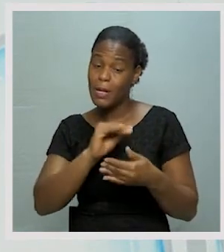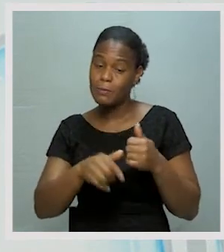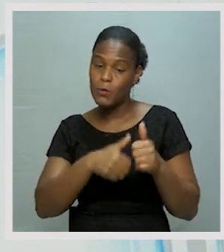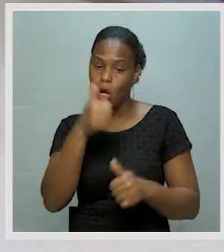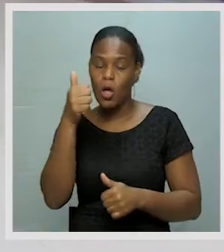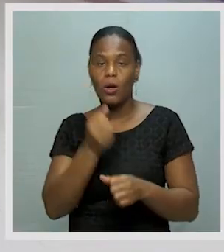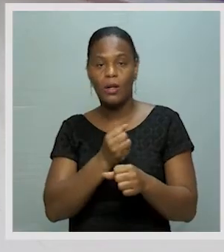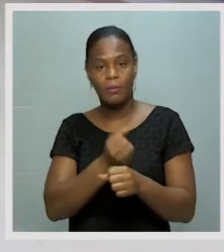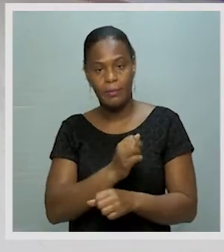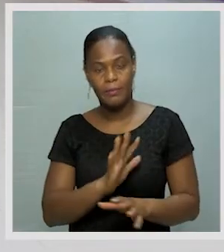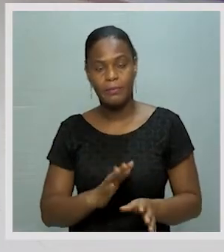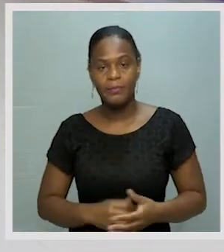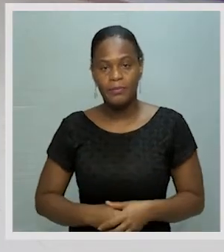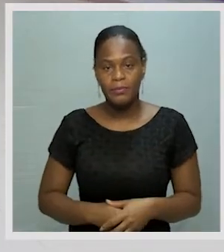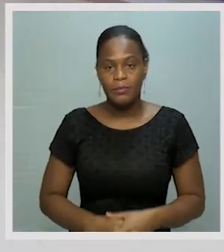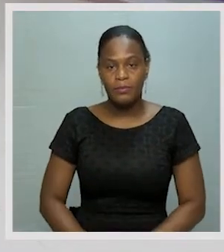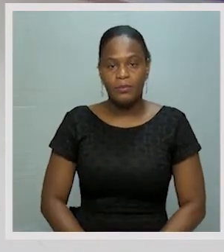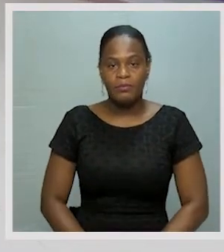trabalhos.